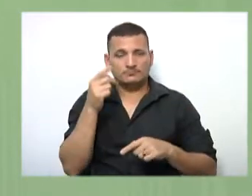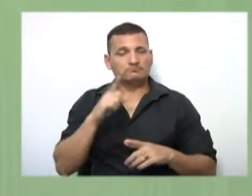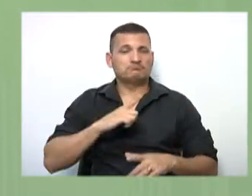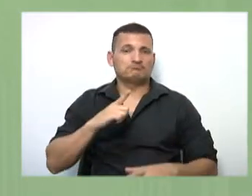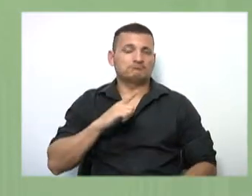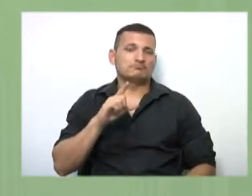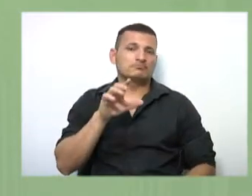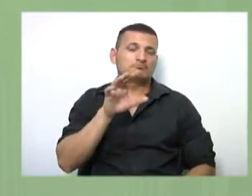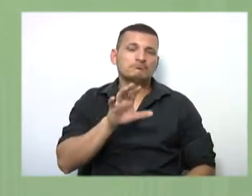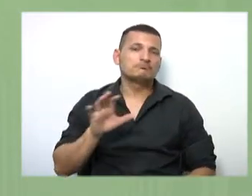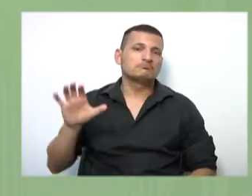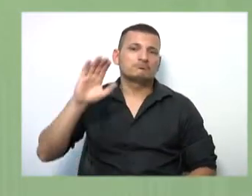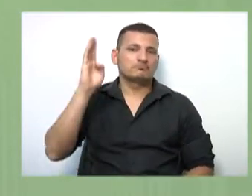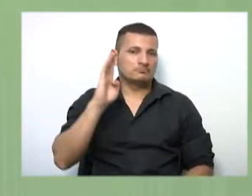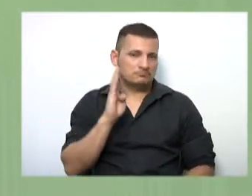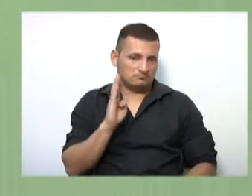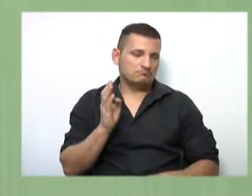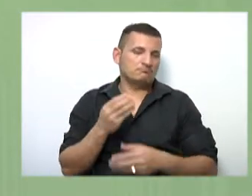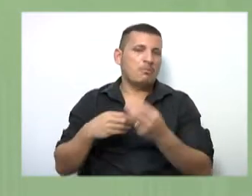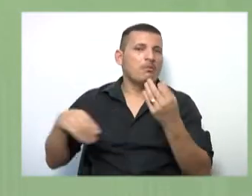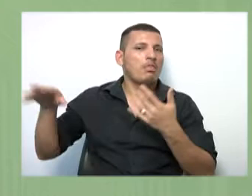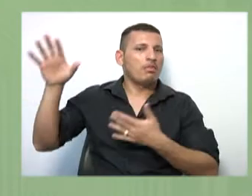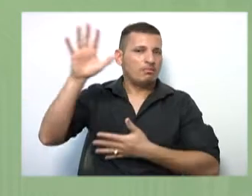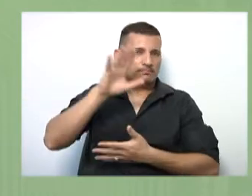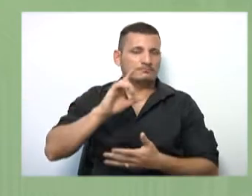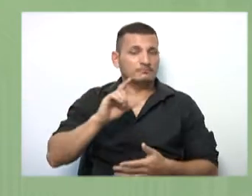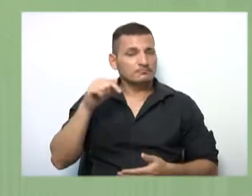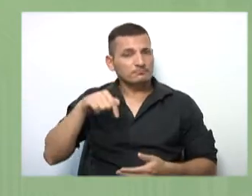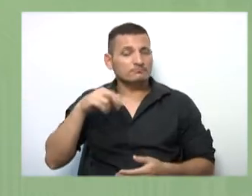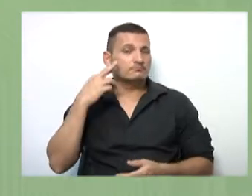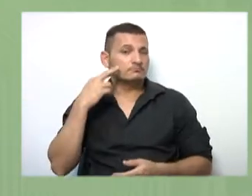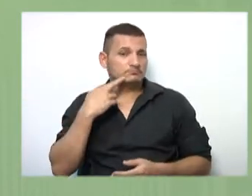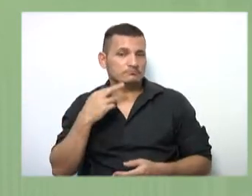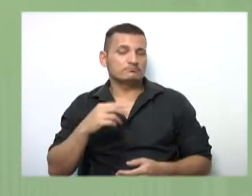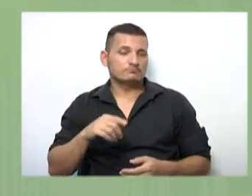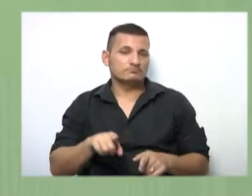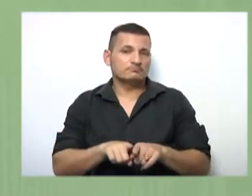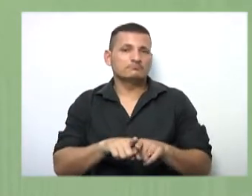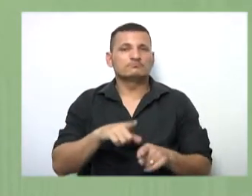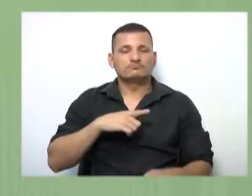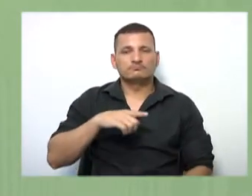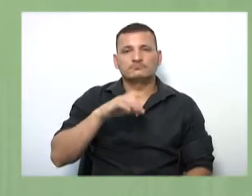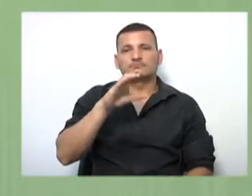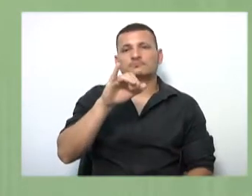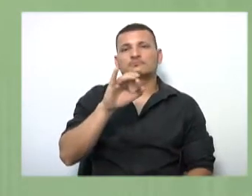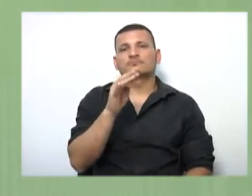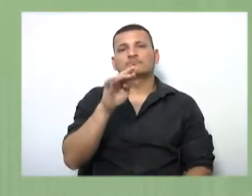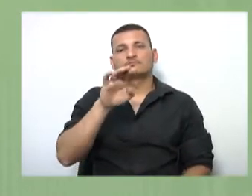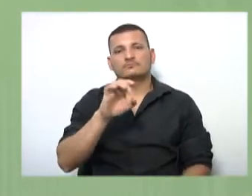Brasil. Inclusive aqui no nosso estado, a gente conta com essas duas redes, né, Sicrobi e Sicredi.